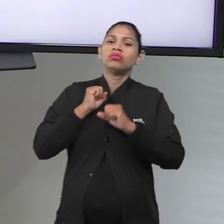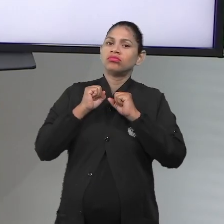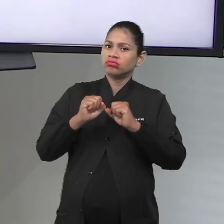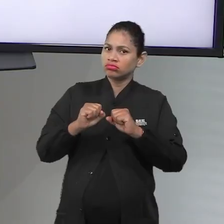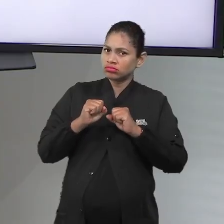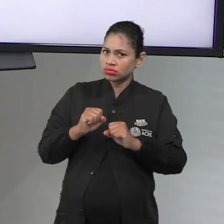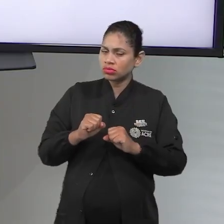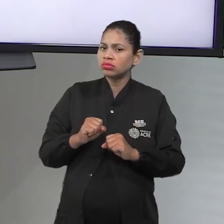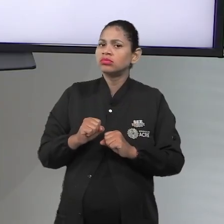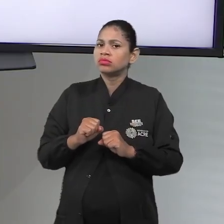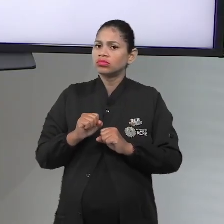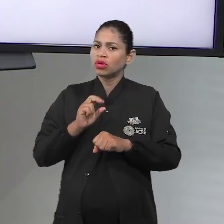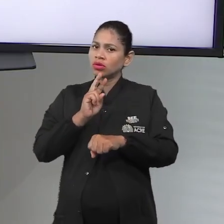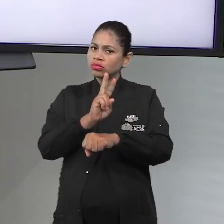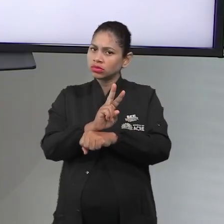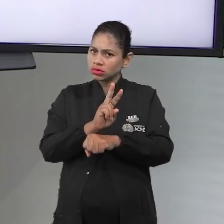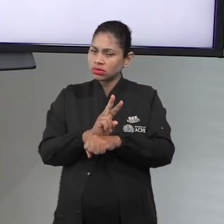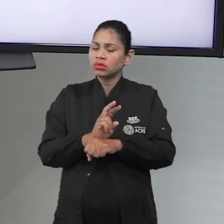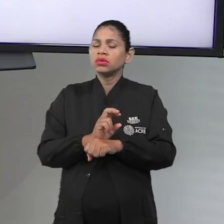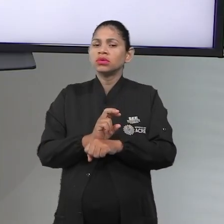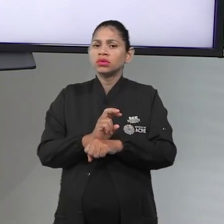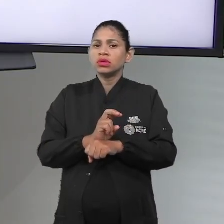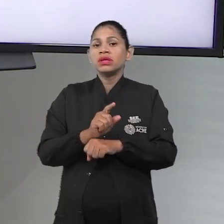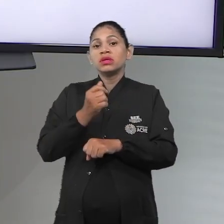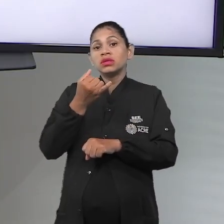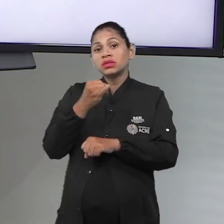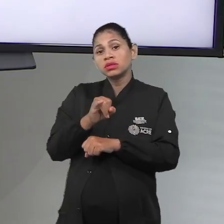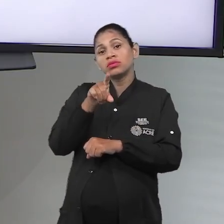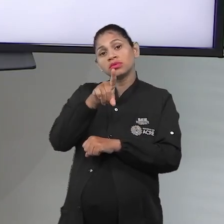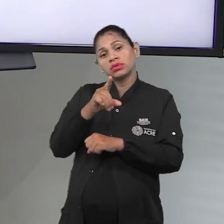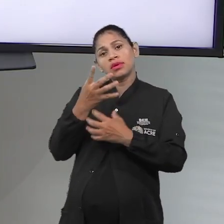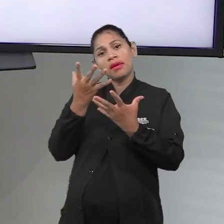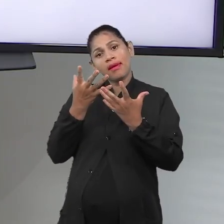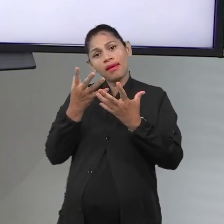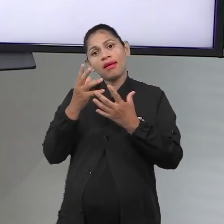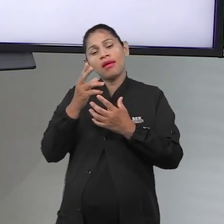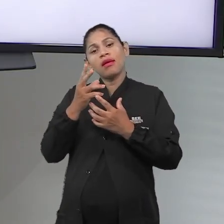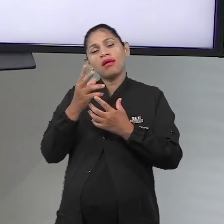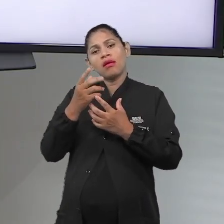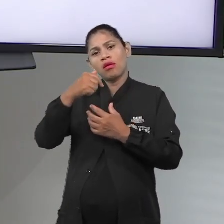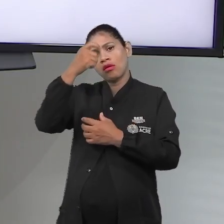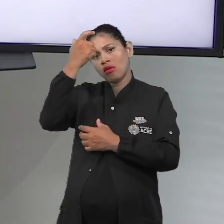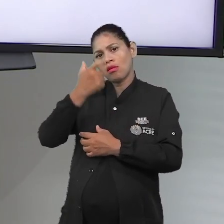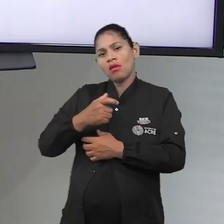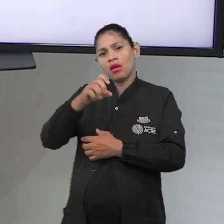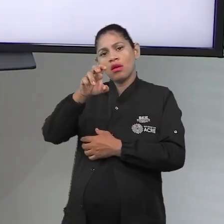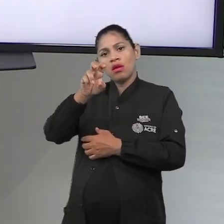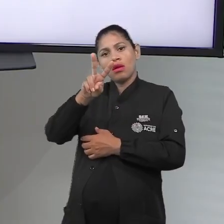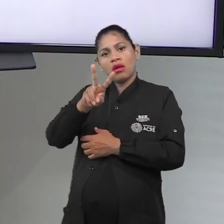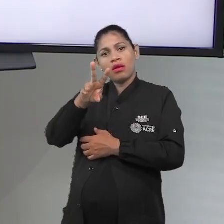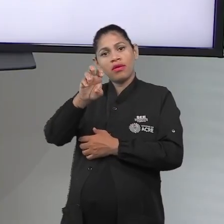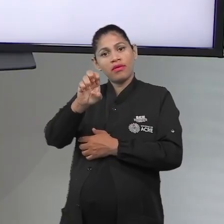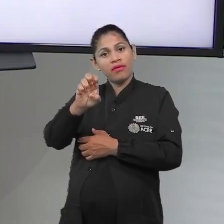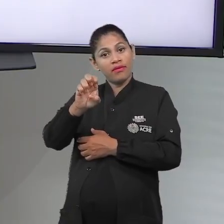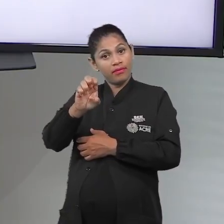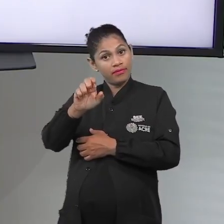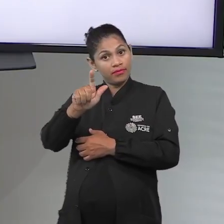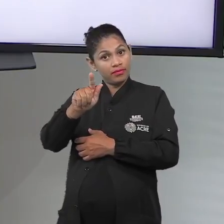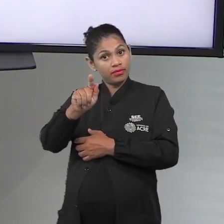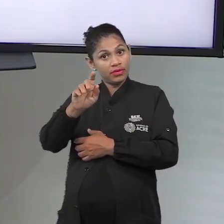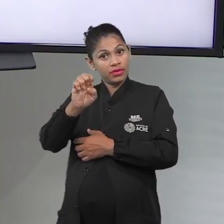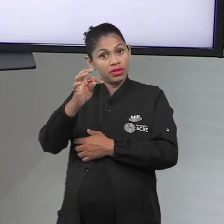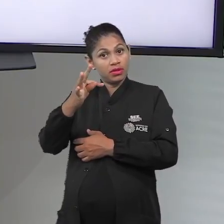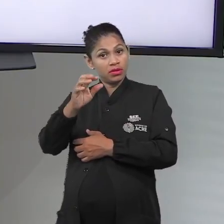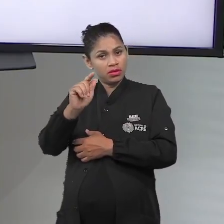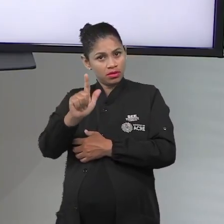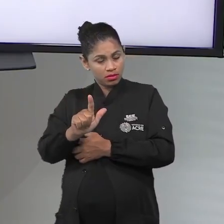ser vegetariano, você pode. É melhor você tirar uma folha do couve ou uma folha da alface,